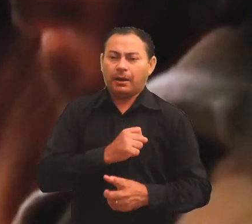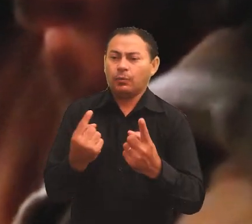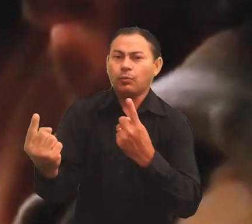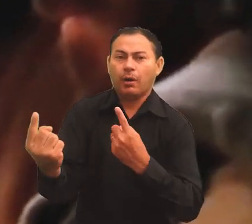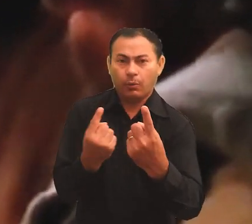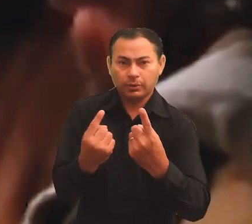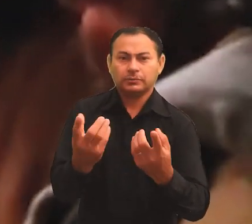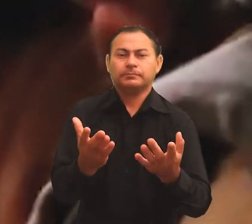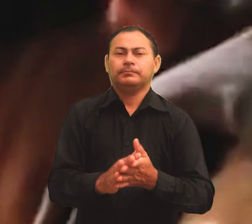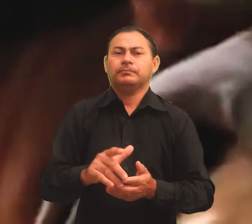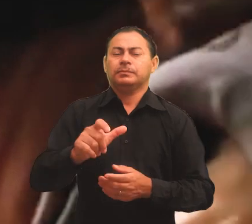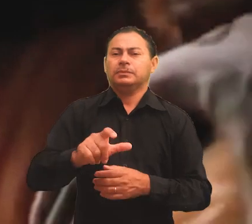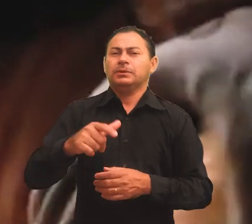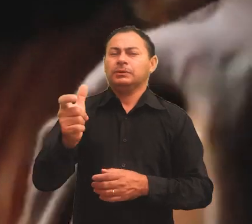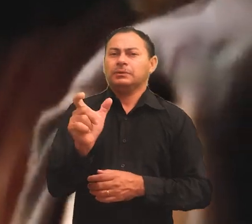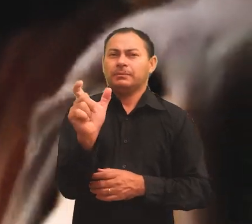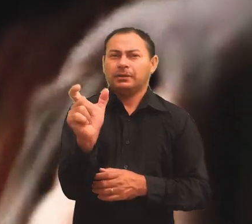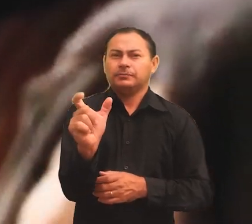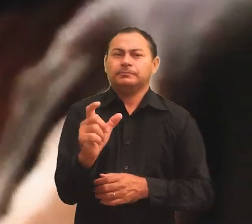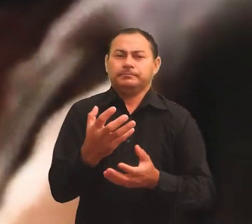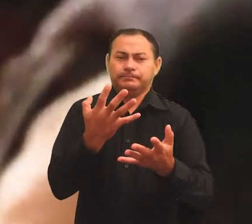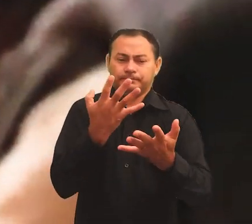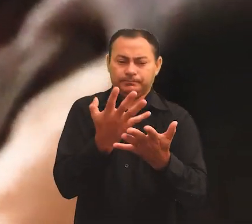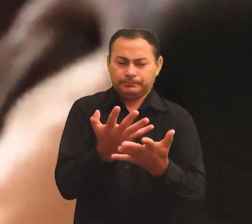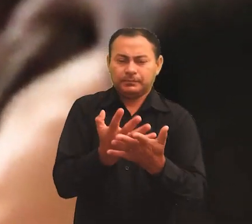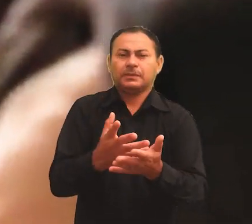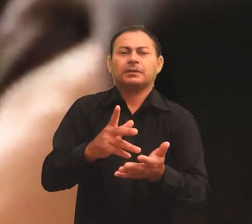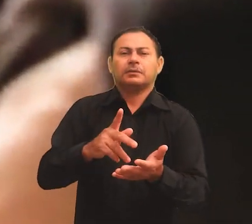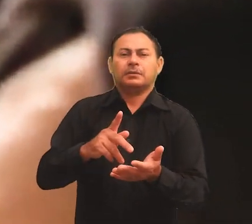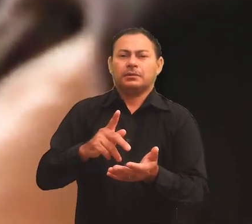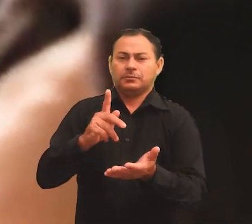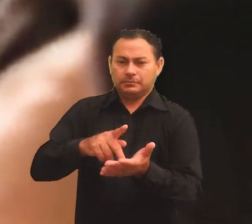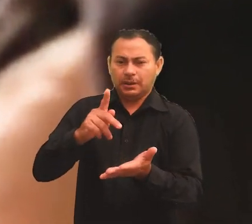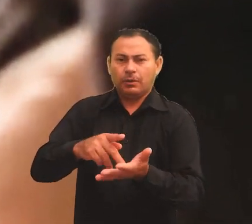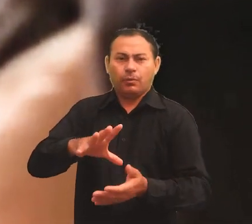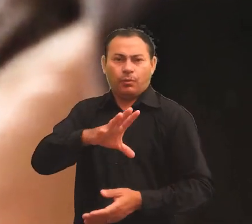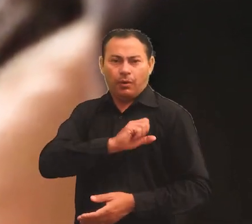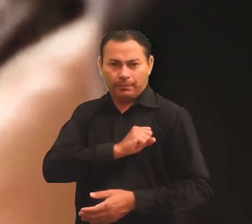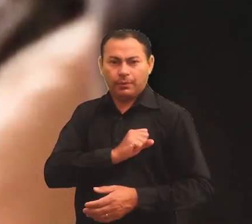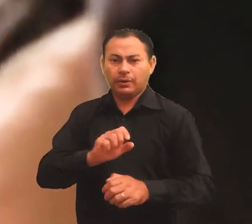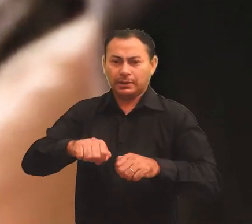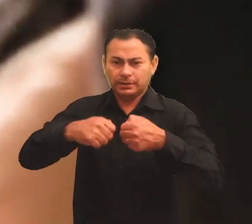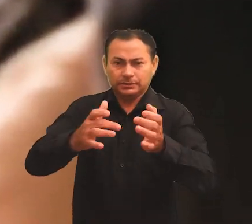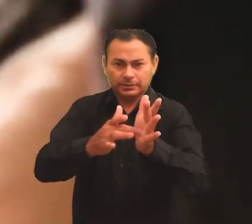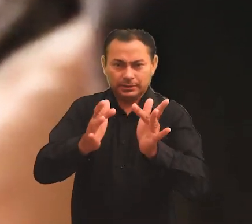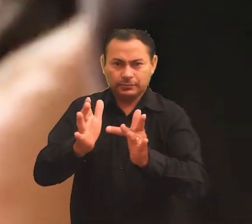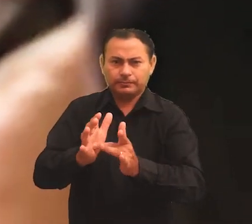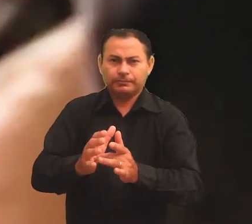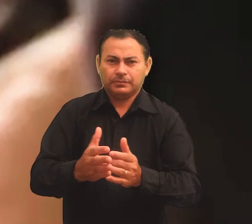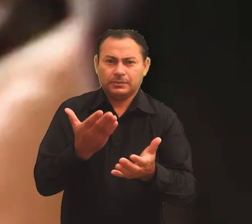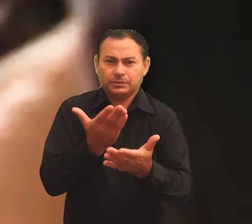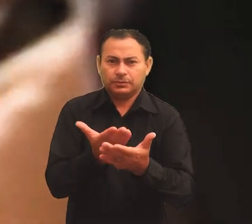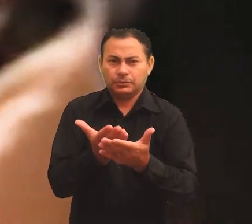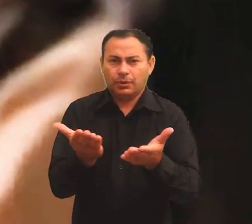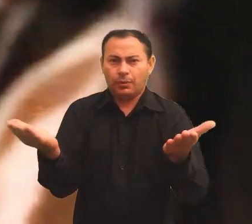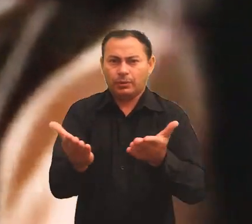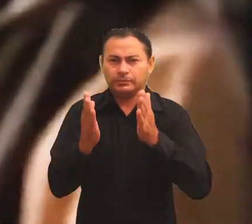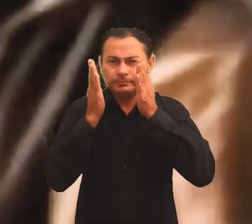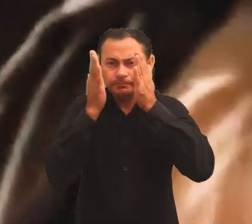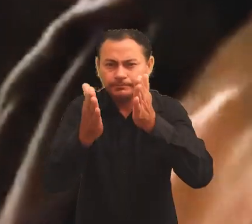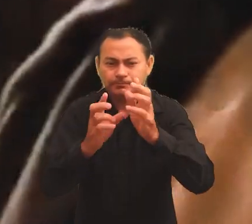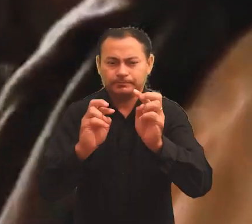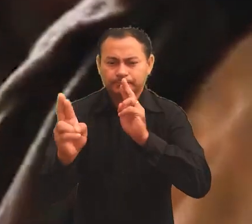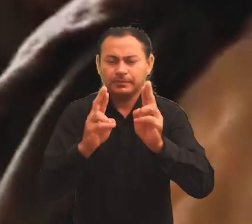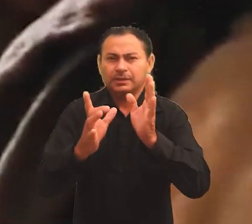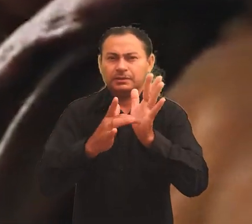aos outros. Em outras palavras, a confessar o valor que ele deu ao amor. No estudo de hoje, gostaria de enfocar